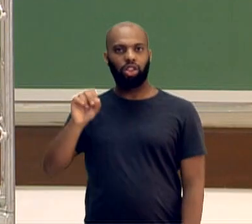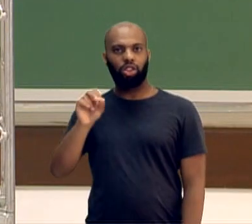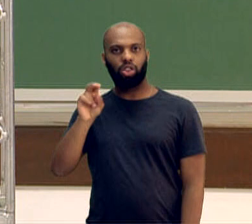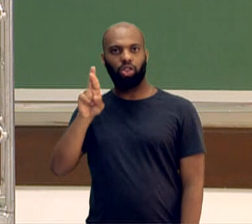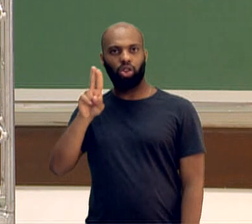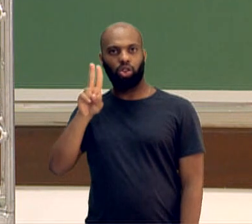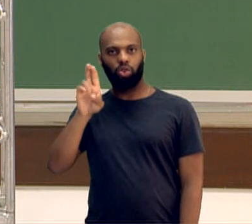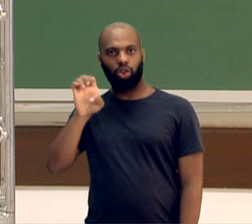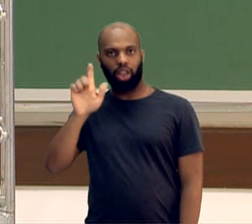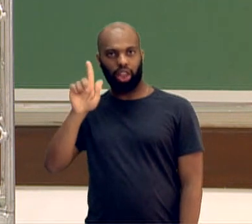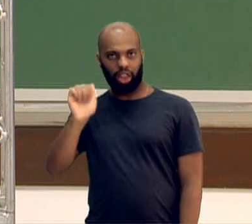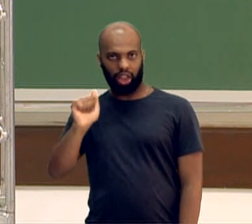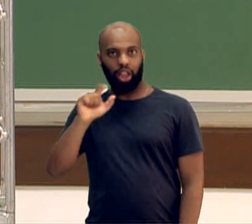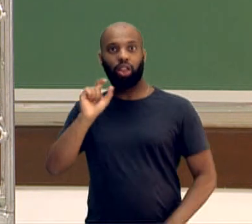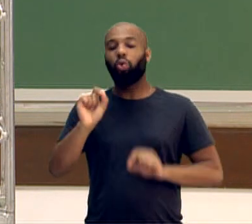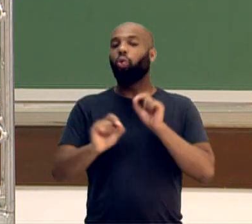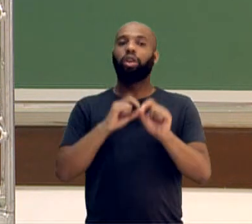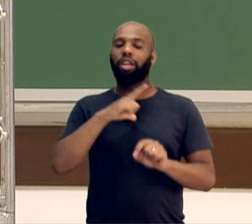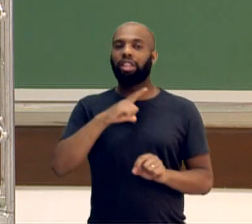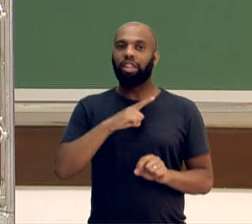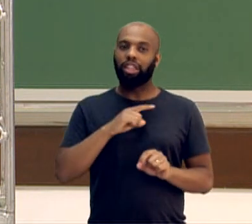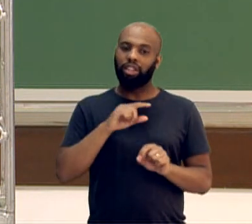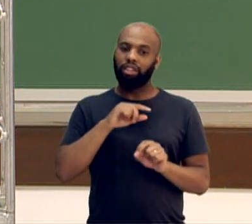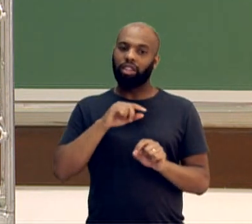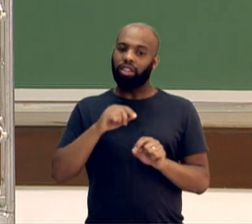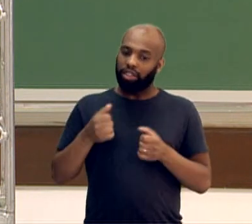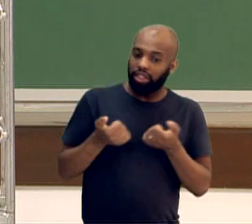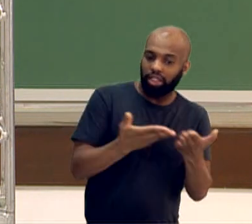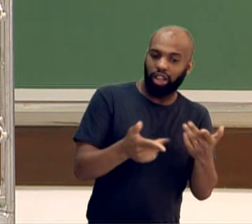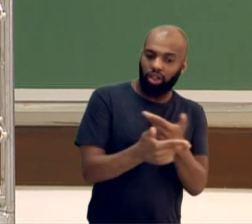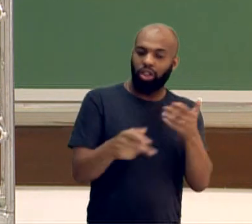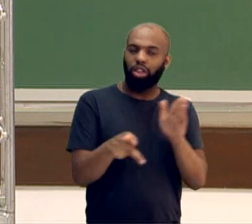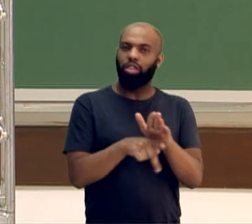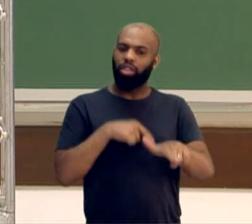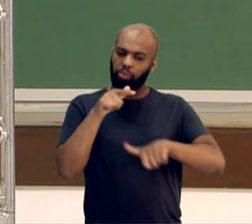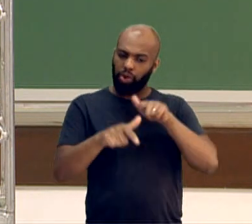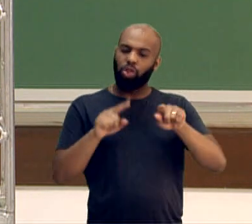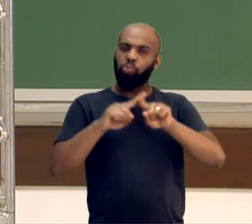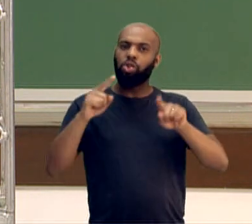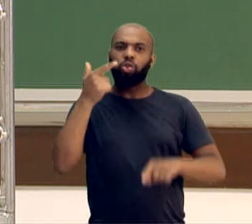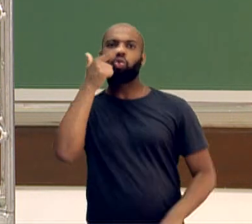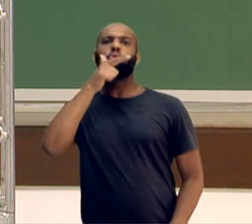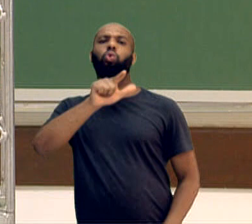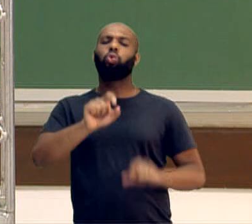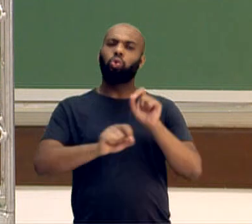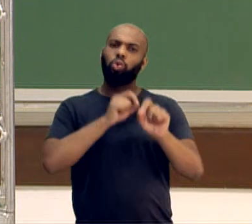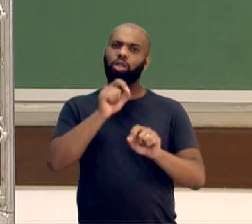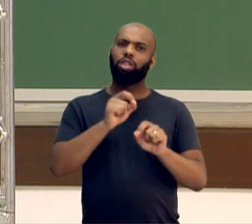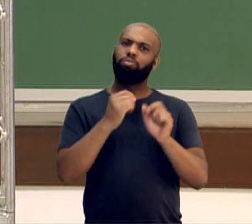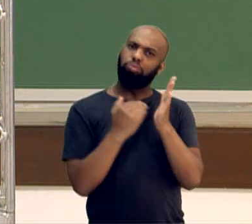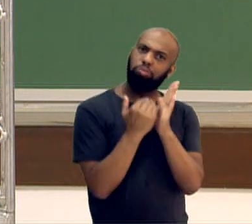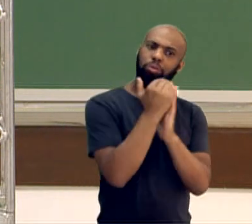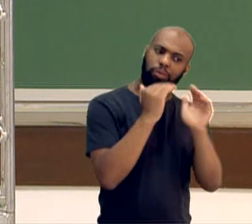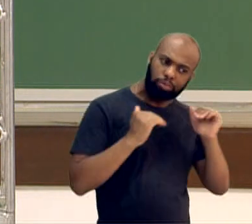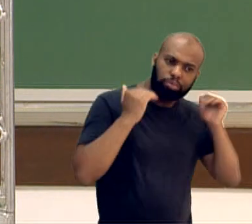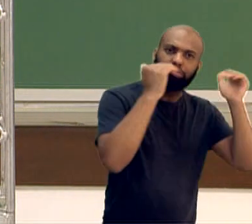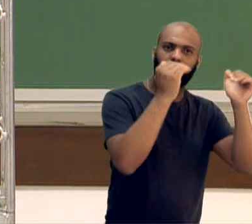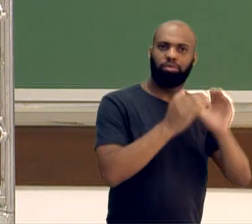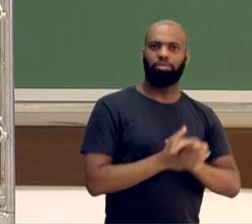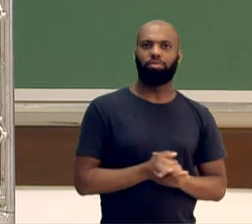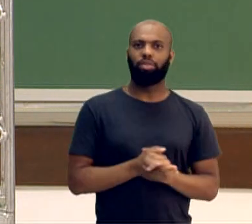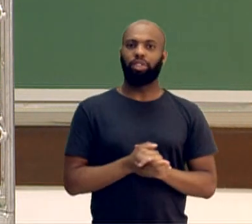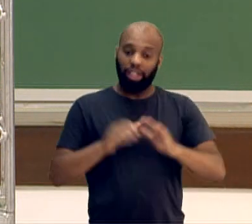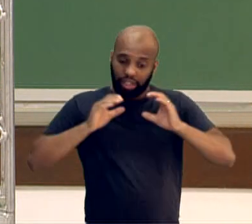para as classes trabalhadoras, mas há um estado em que conseguiu, historicamente, construir um patamar de equidade muito grande, em que o